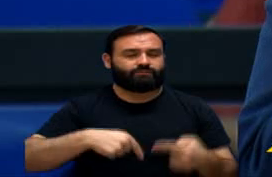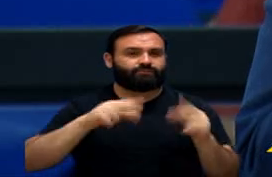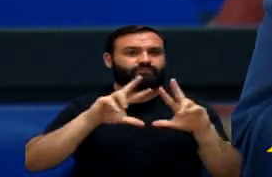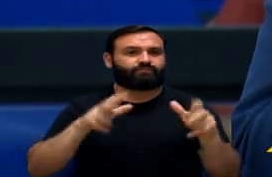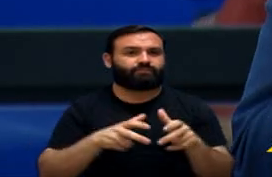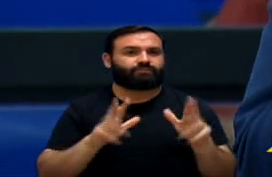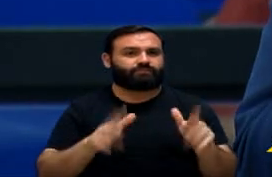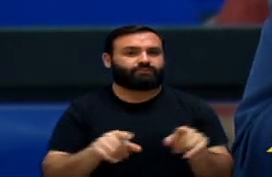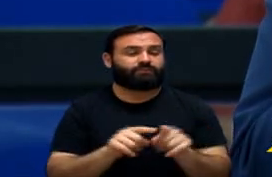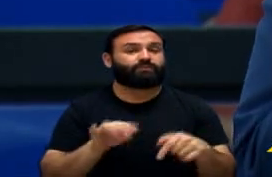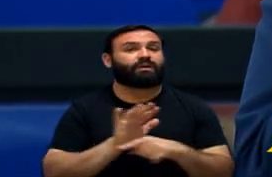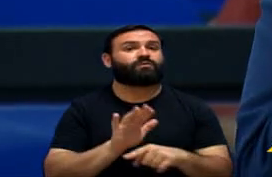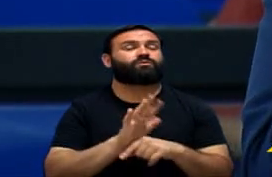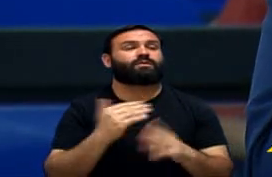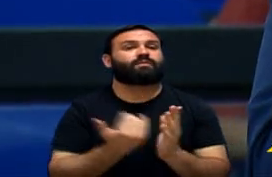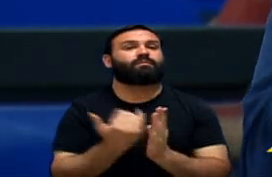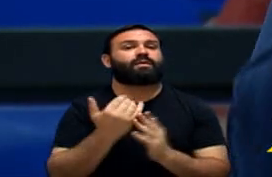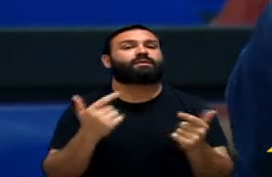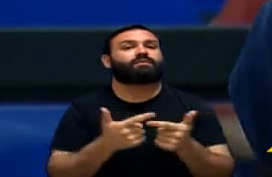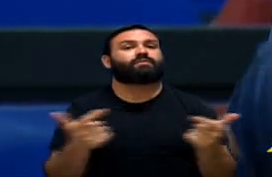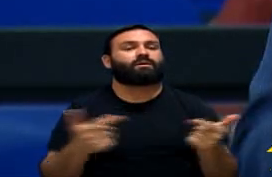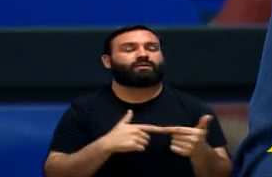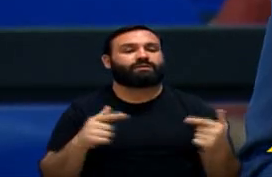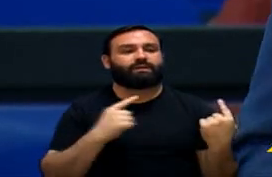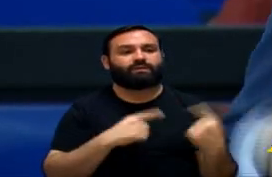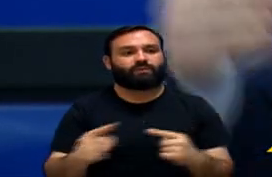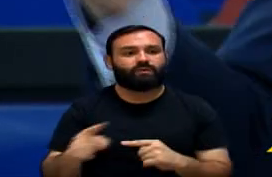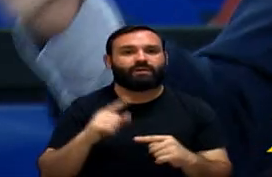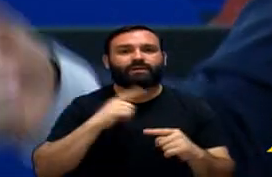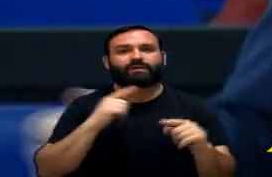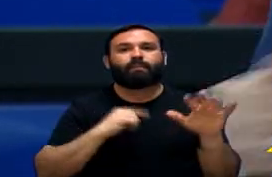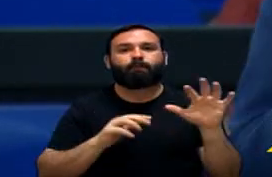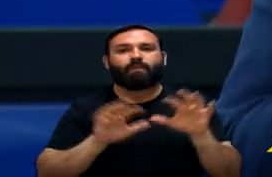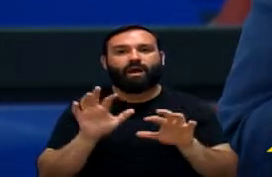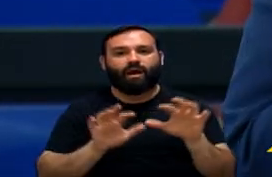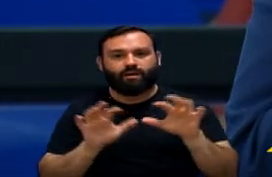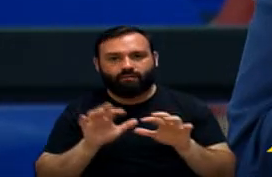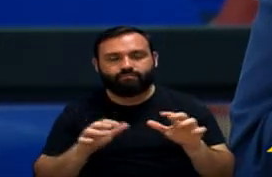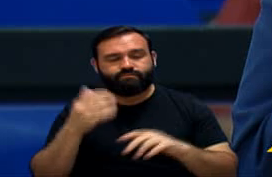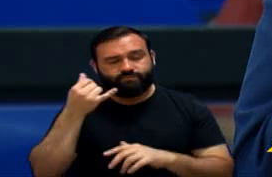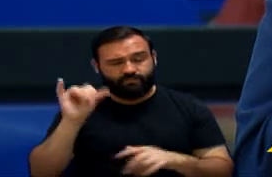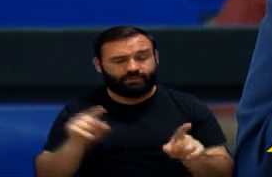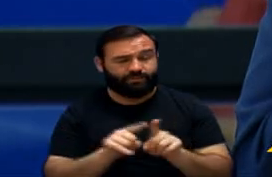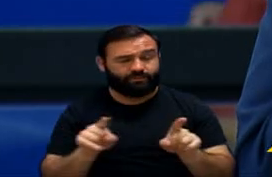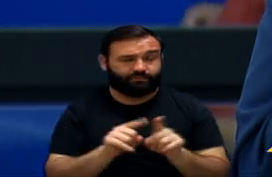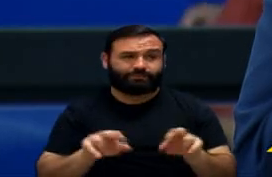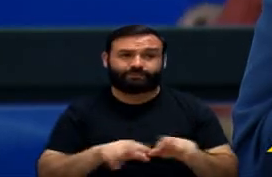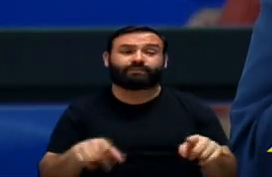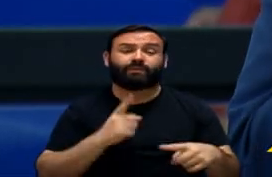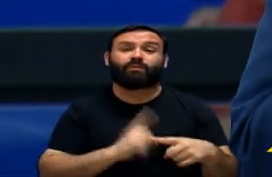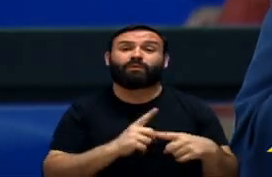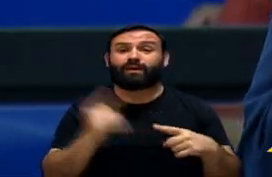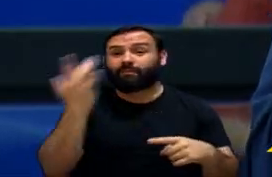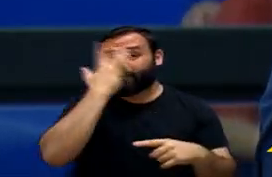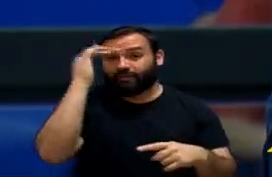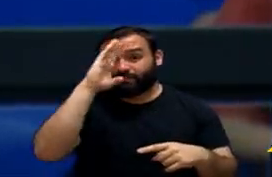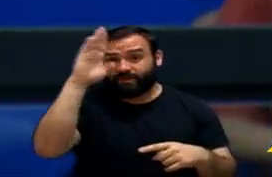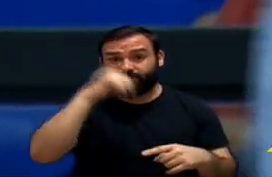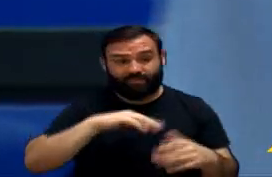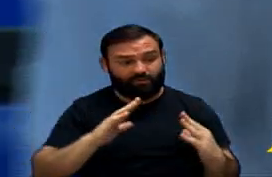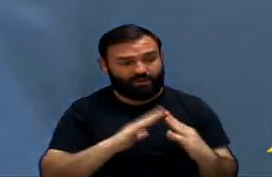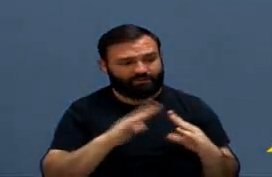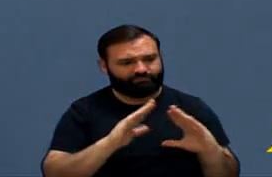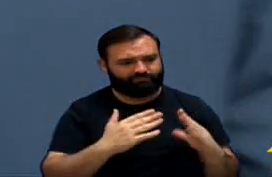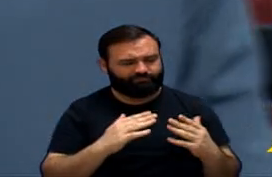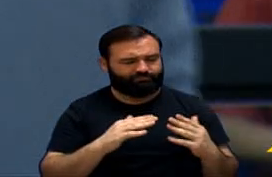casa defendendo maior vigor para combater pancadão esse tipo e de atividade porque quem principalmente Quem mora na